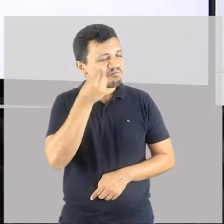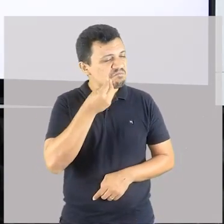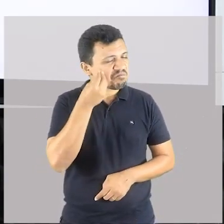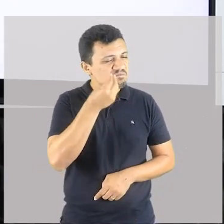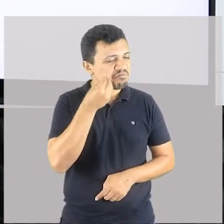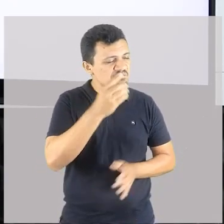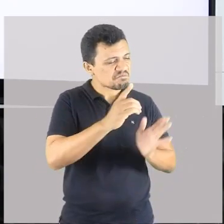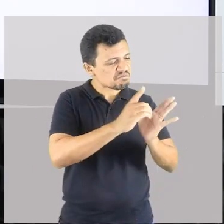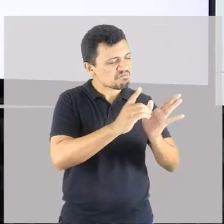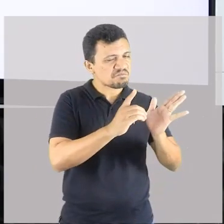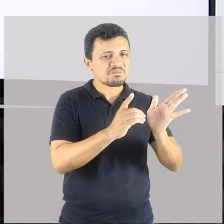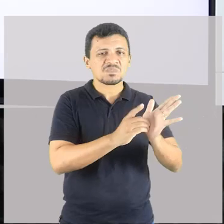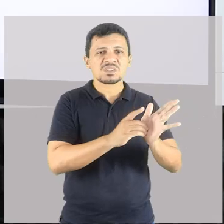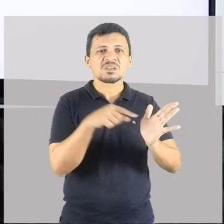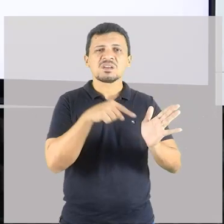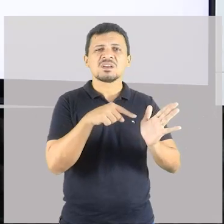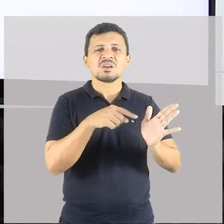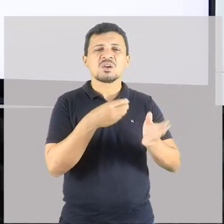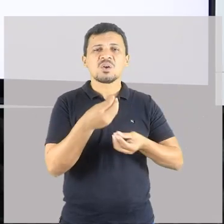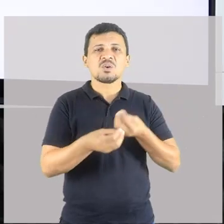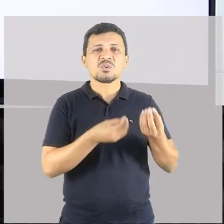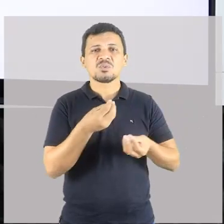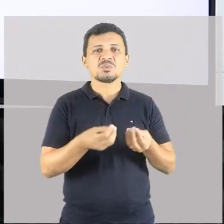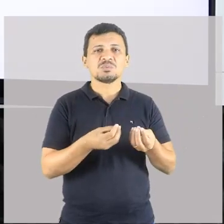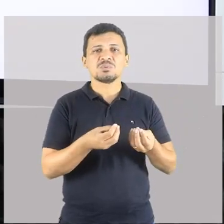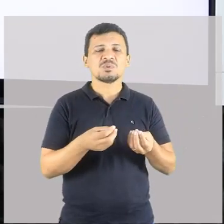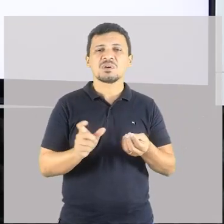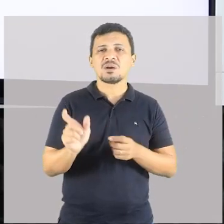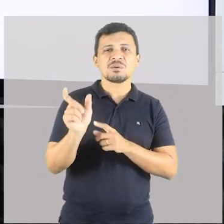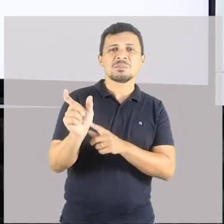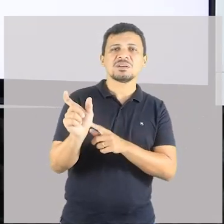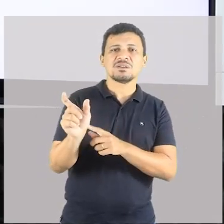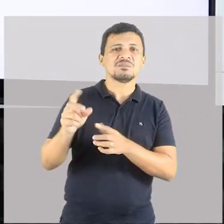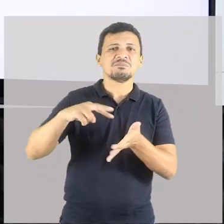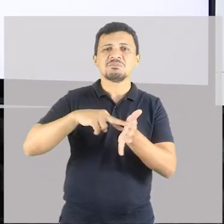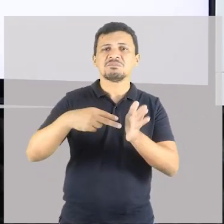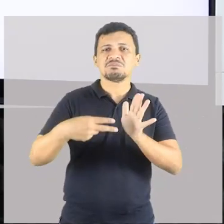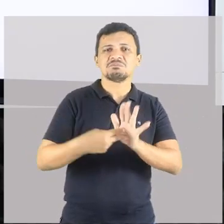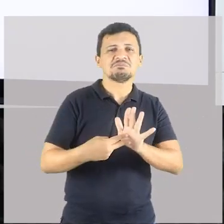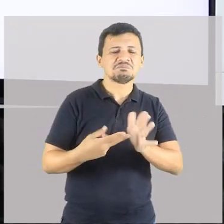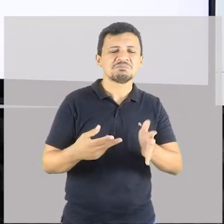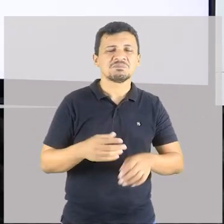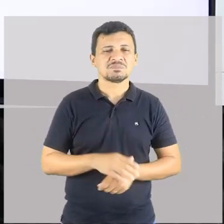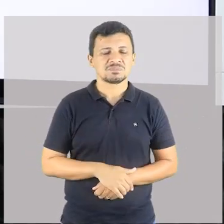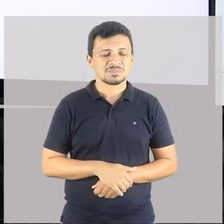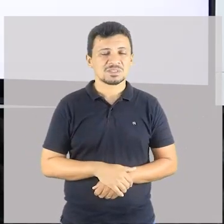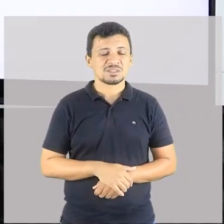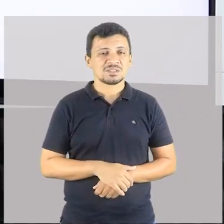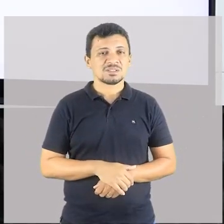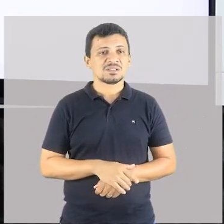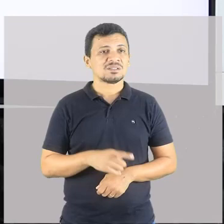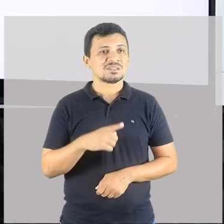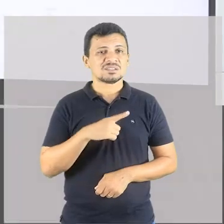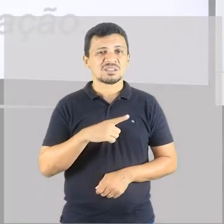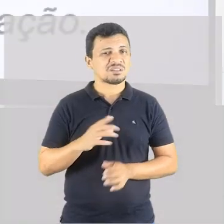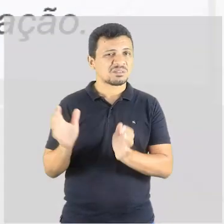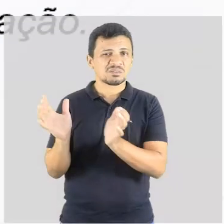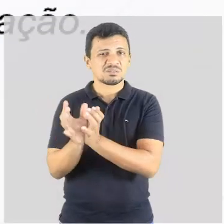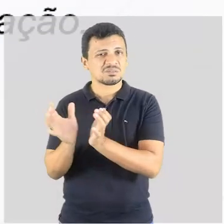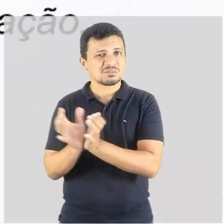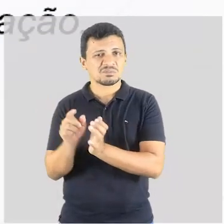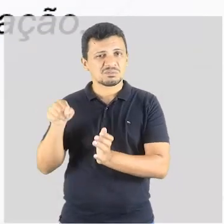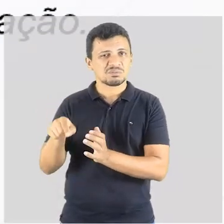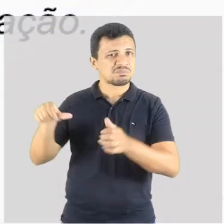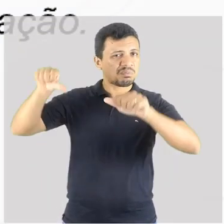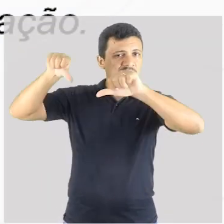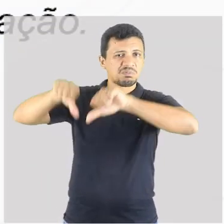no dicionário o cunho vernáculo de um vocábulo. Abaixo, os puristas.